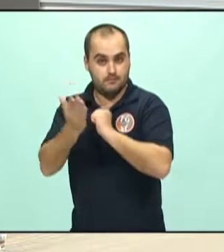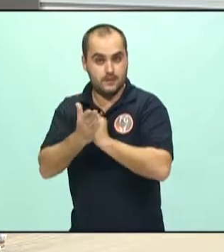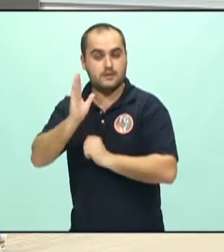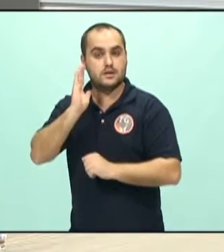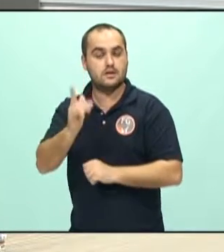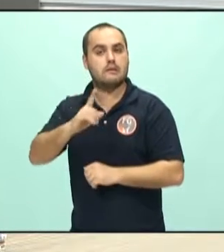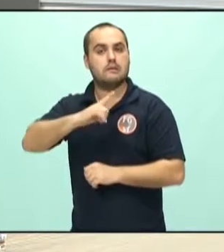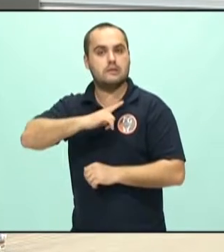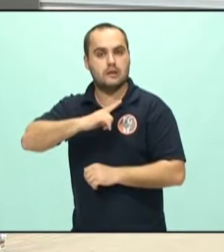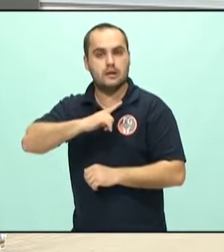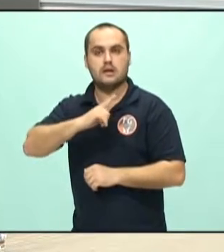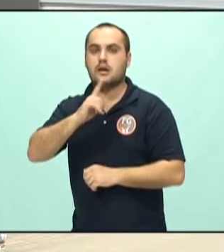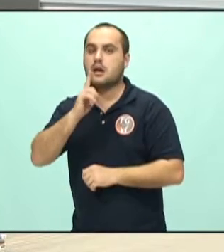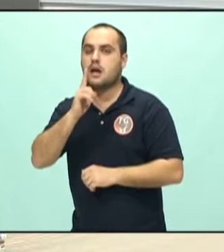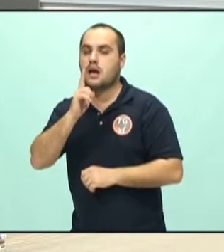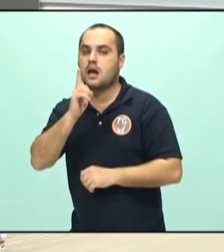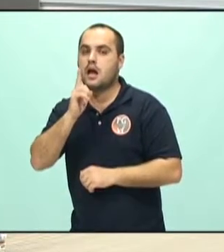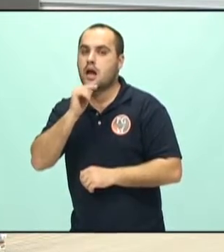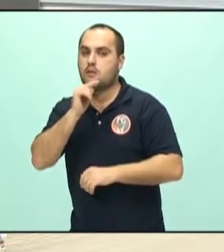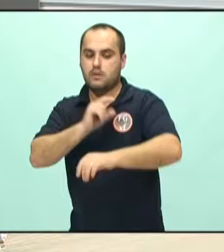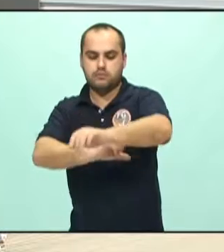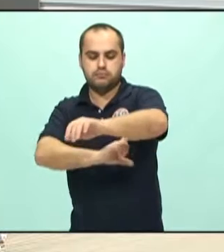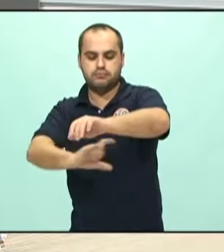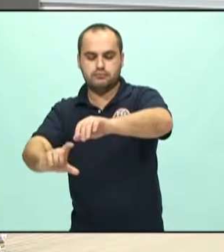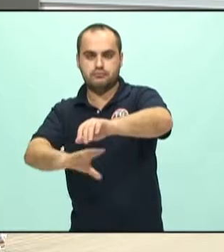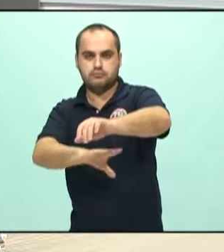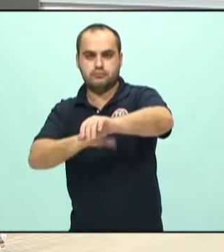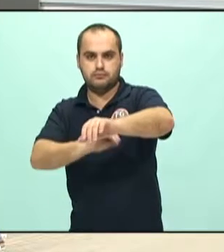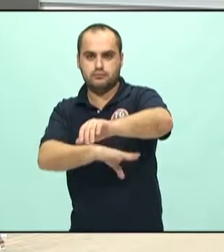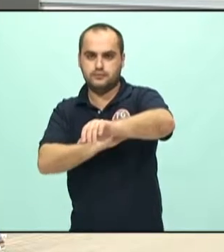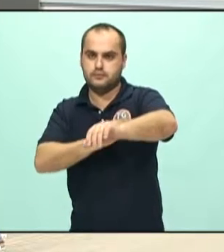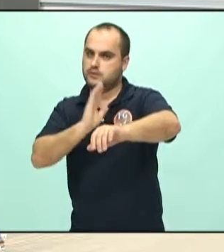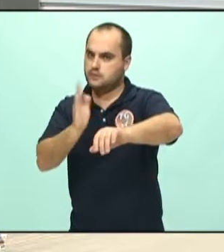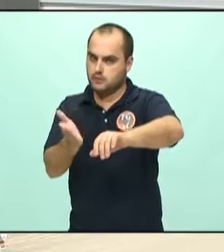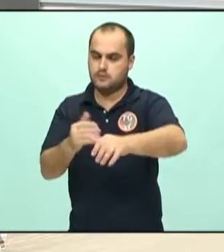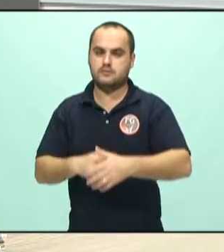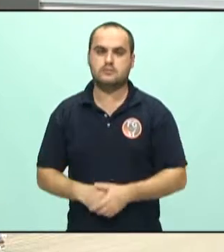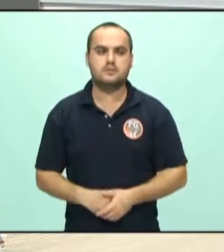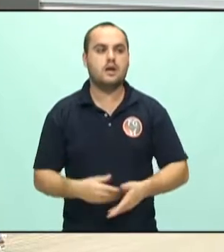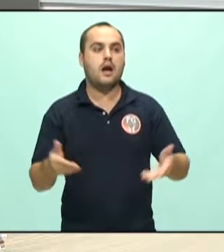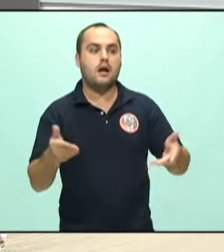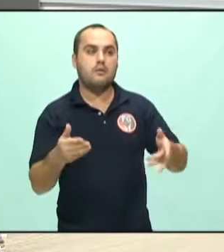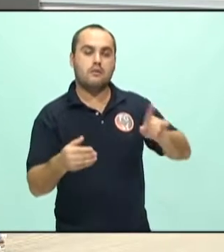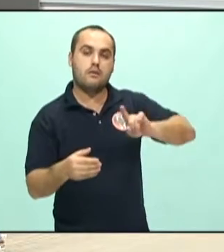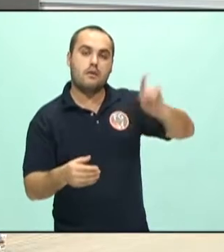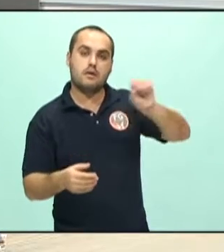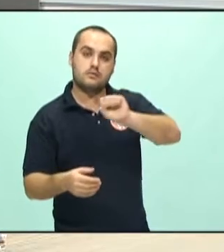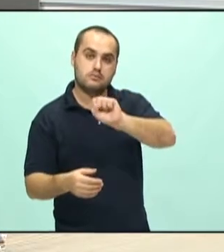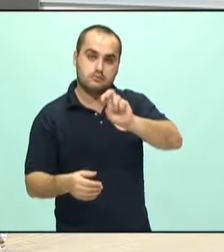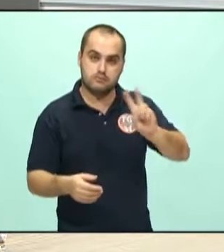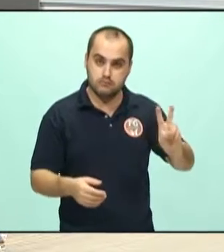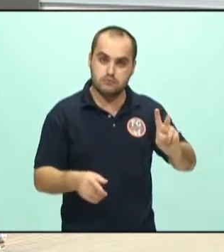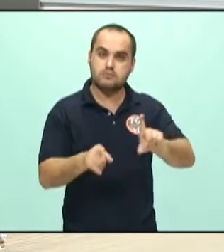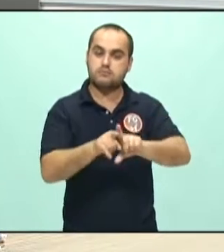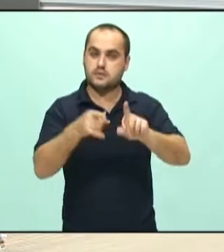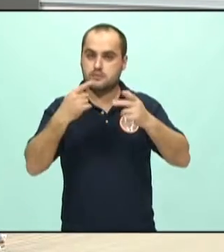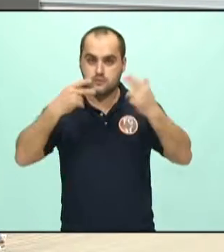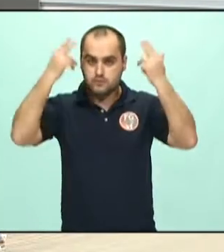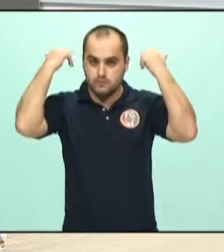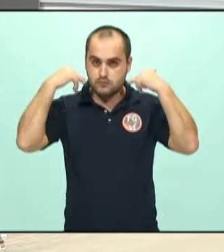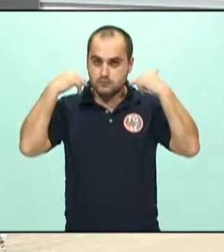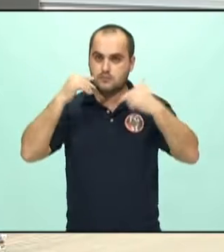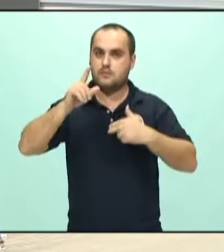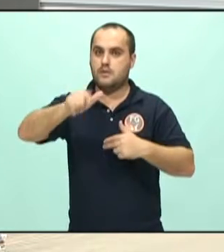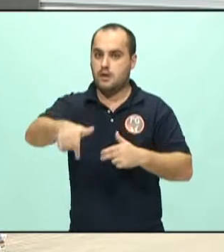disponível para coleta nós estamos implantando agora em são vicente cordeiro onde ainda não está disponível para a coleta não estamos ainda no processo